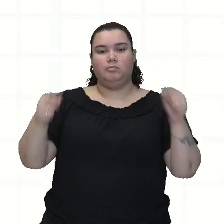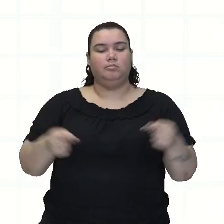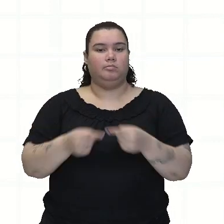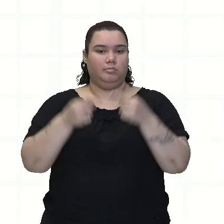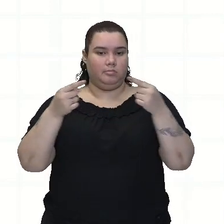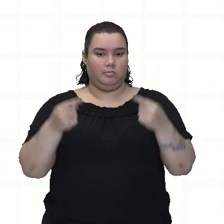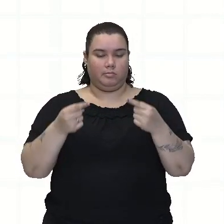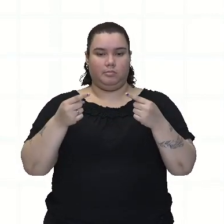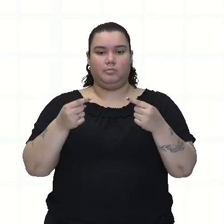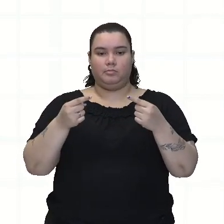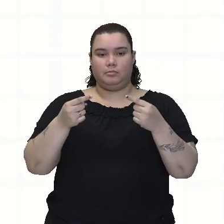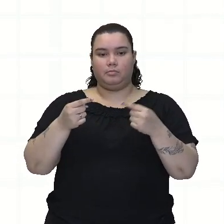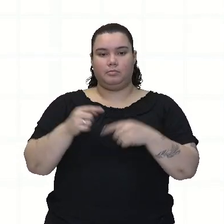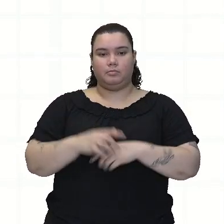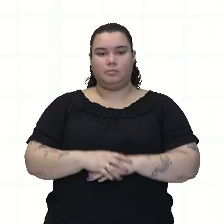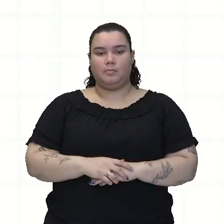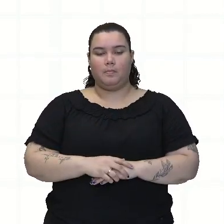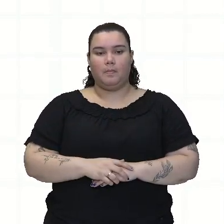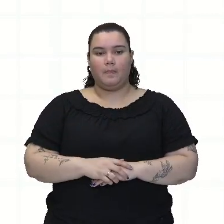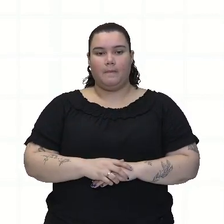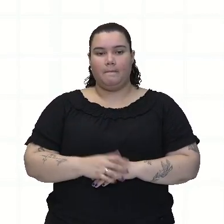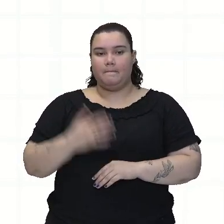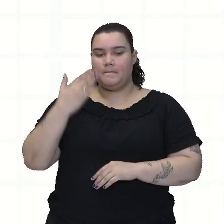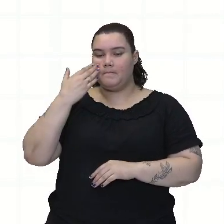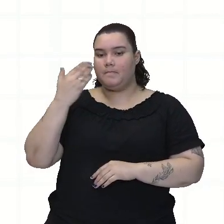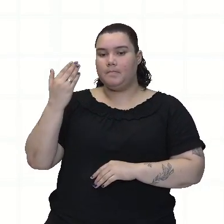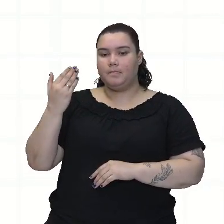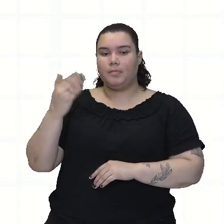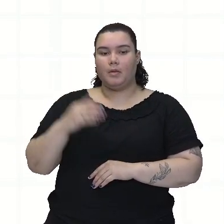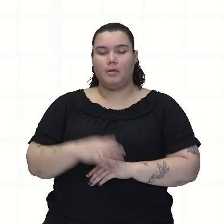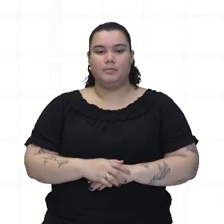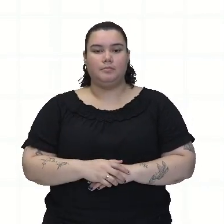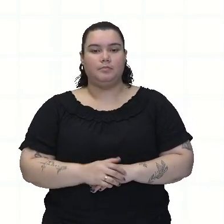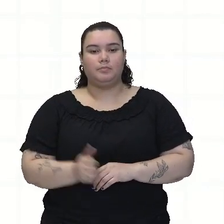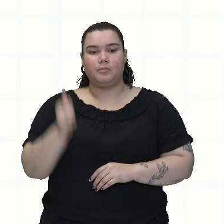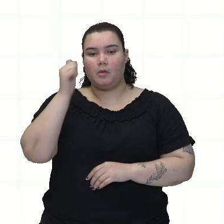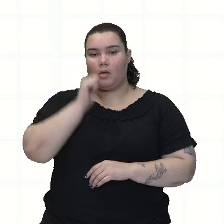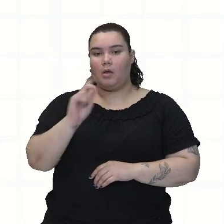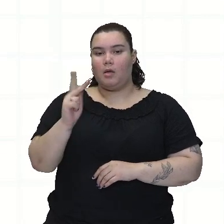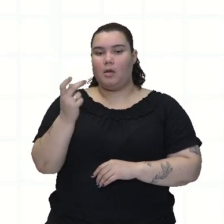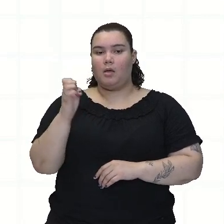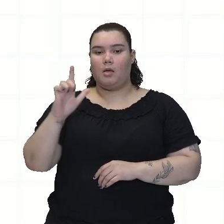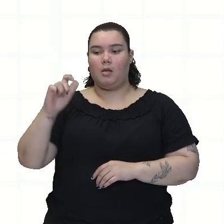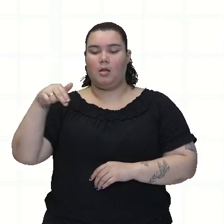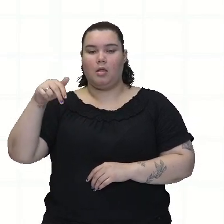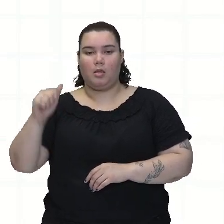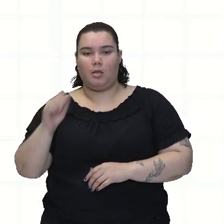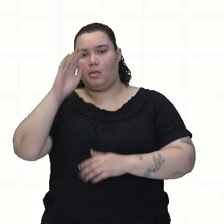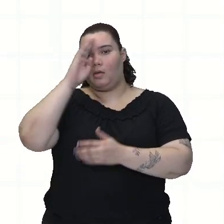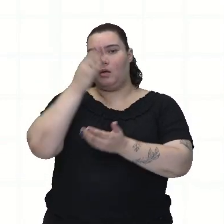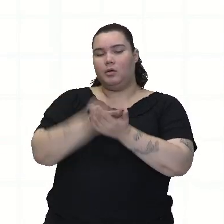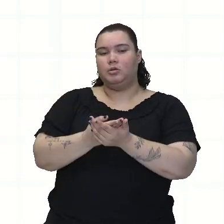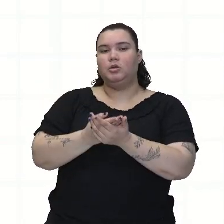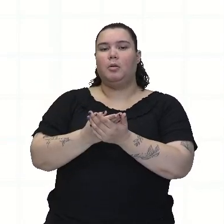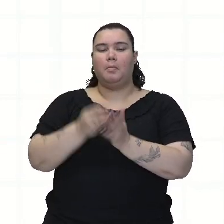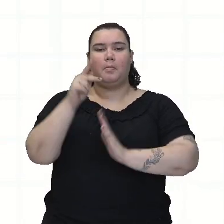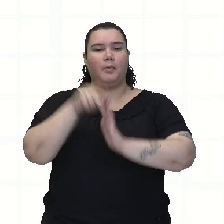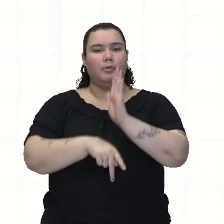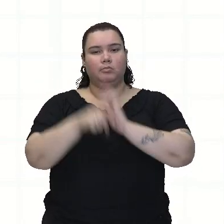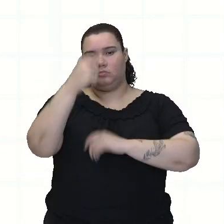esse complemento. Helena acredita em projetos de conscientização. Olha aqui a